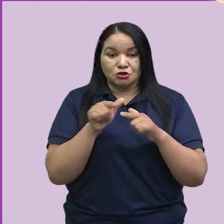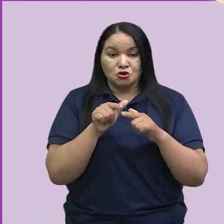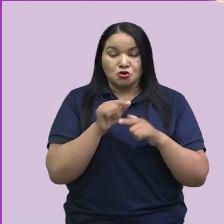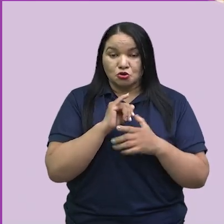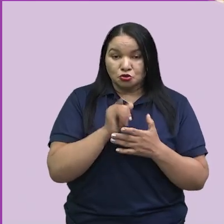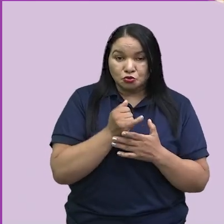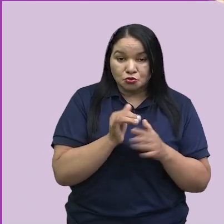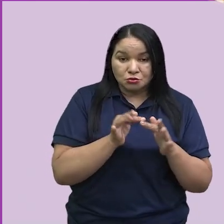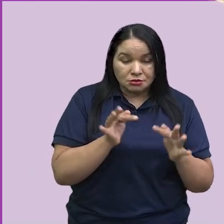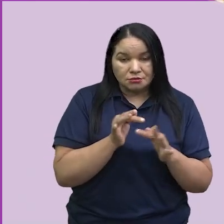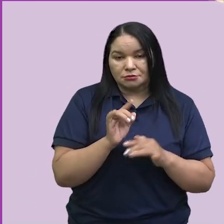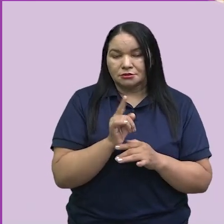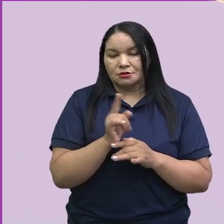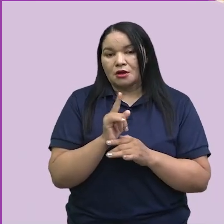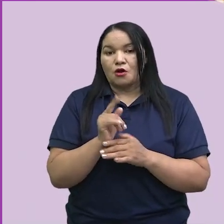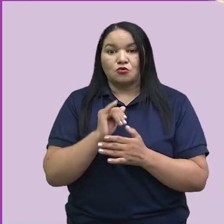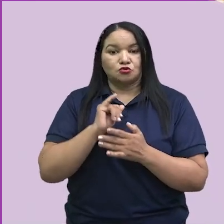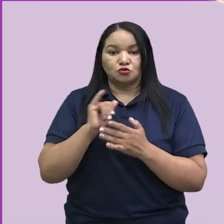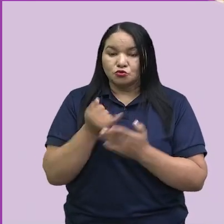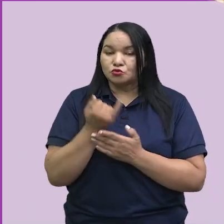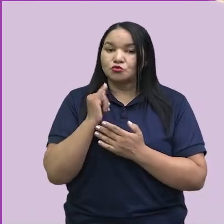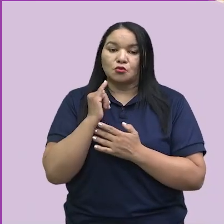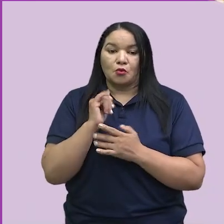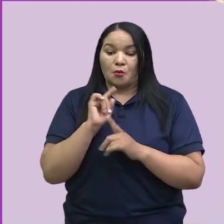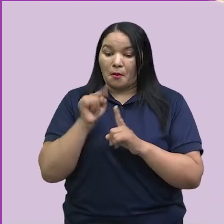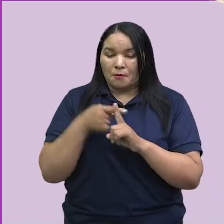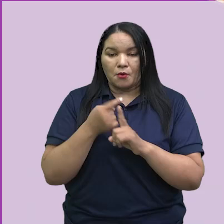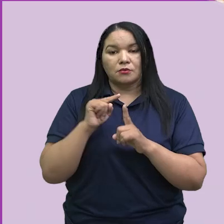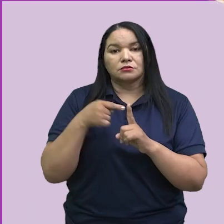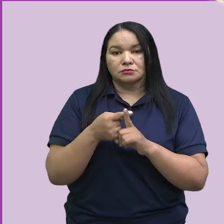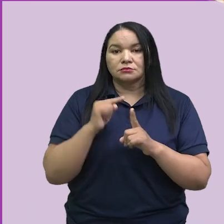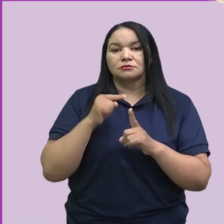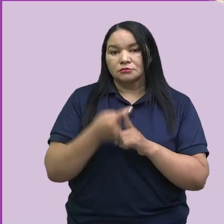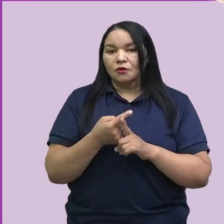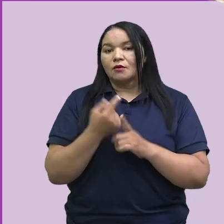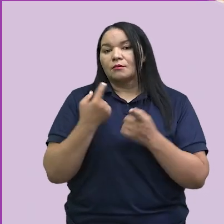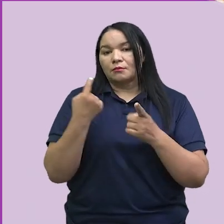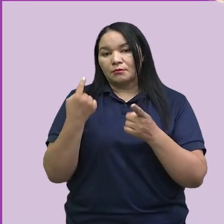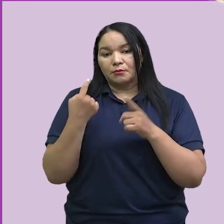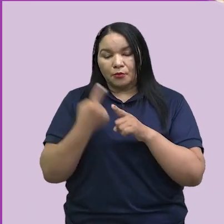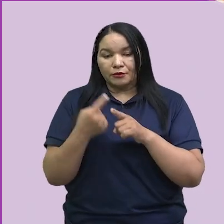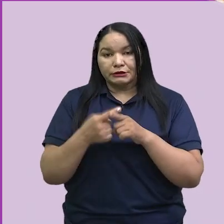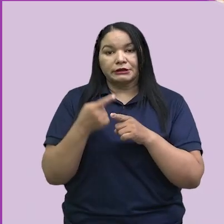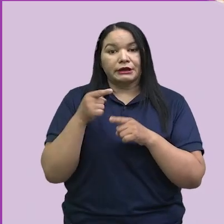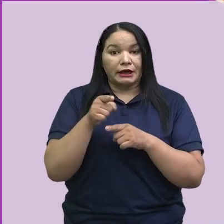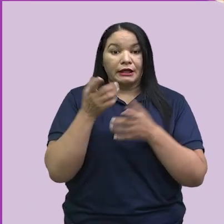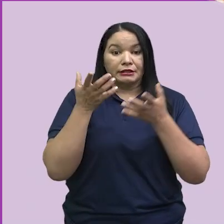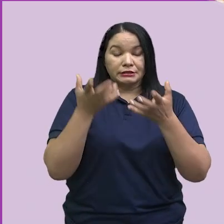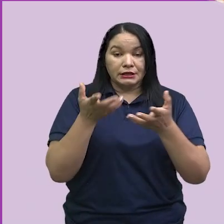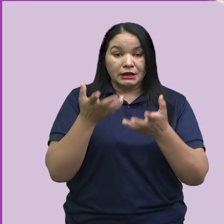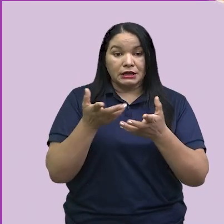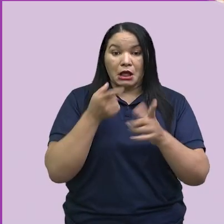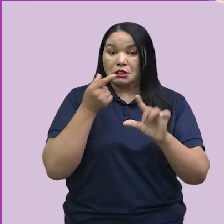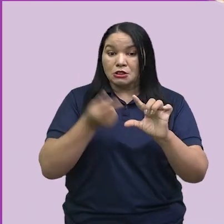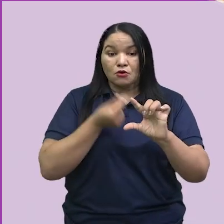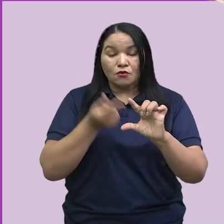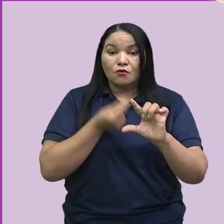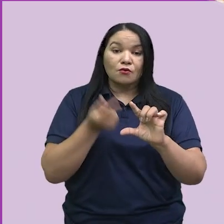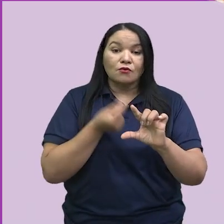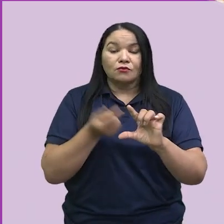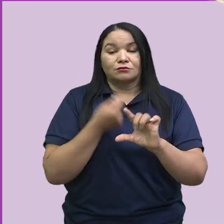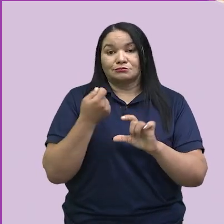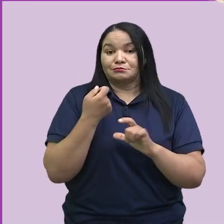juros simples. Sempre os juros compostos, pois o intuito realmente é esse, tá? É ela obter o máximo de